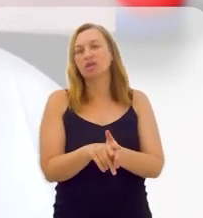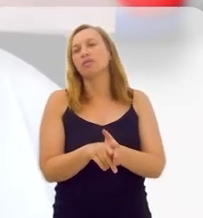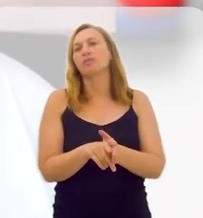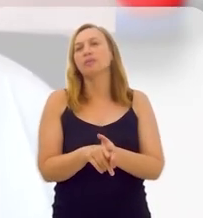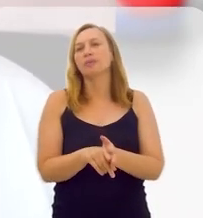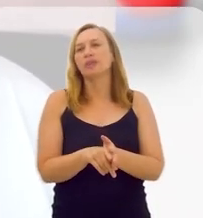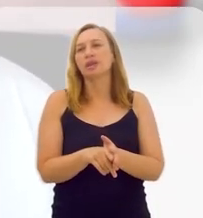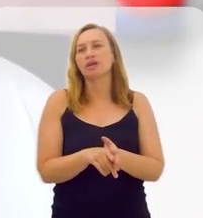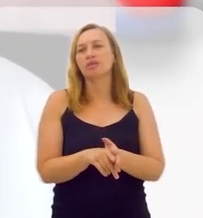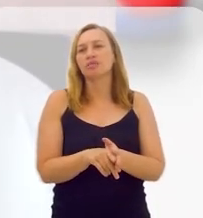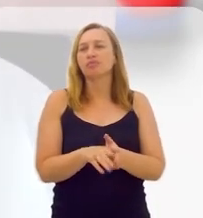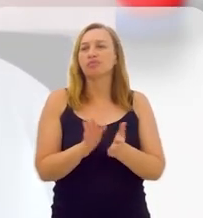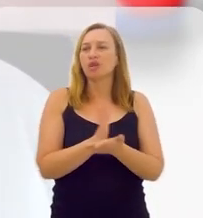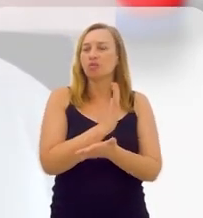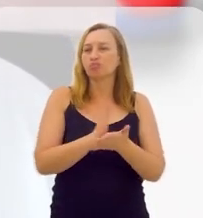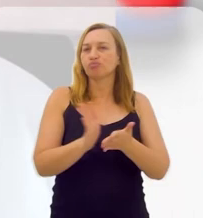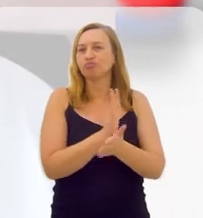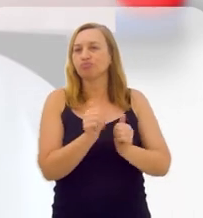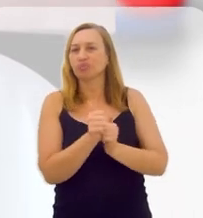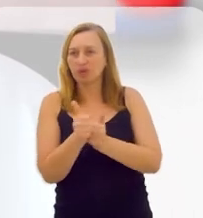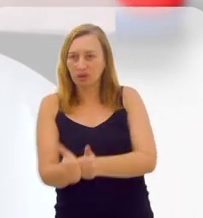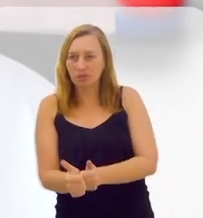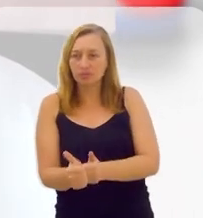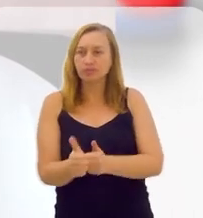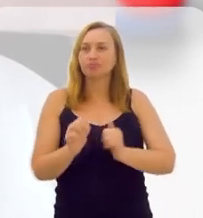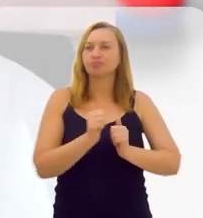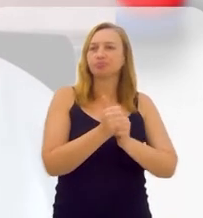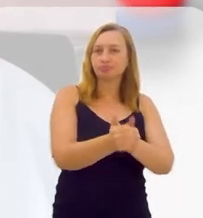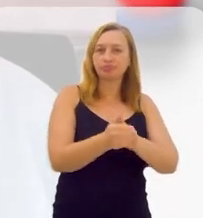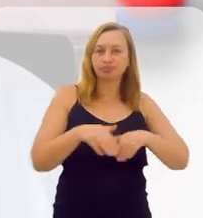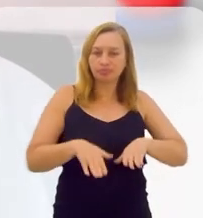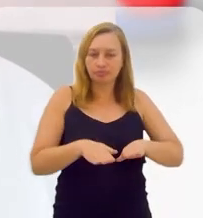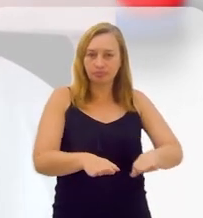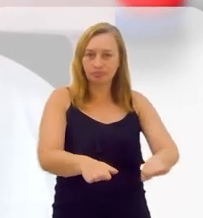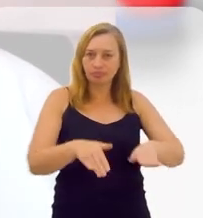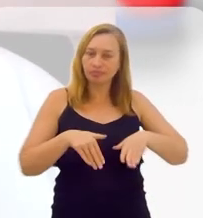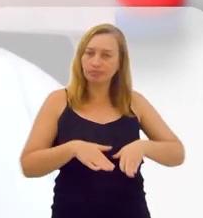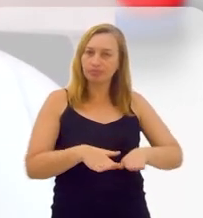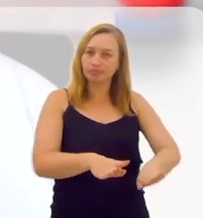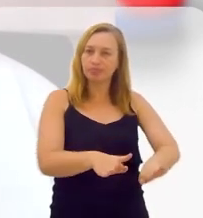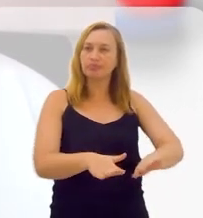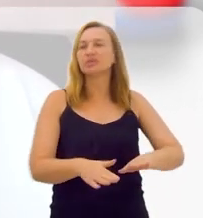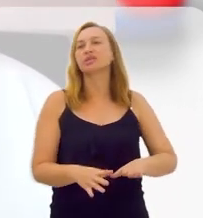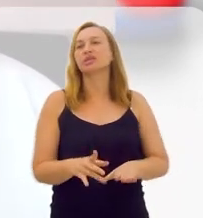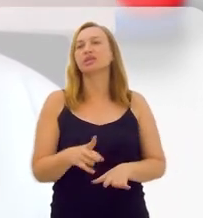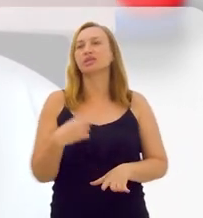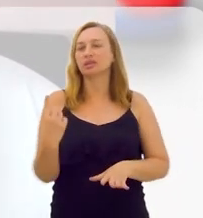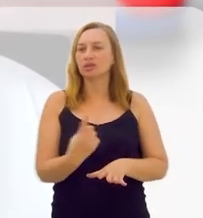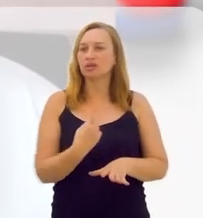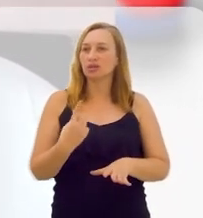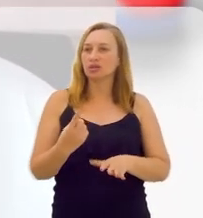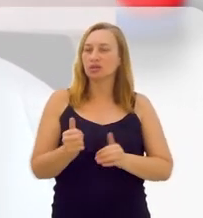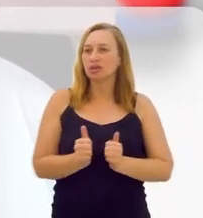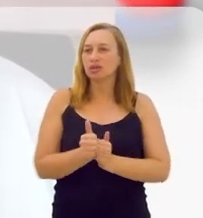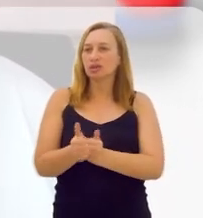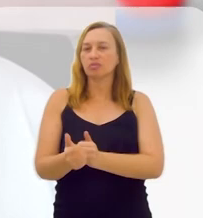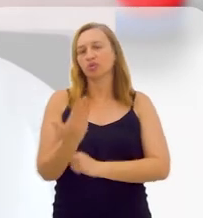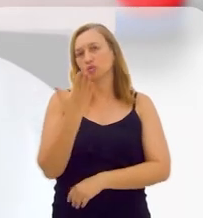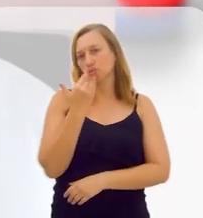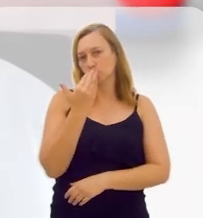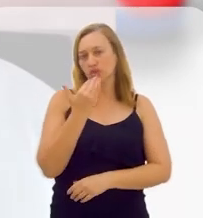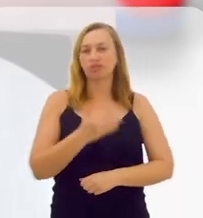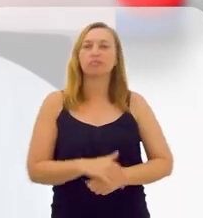parte. São alguns segmentos, tem os segmentos de costura, e nós estamos no segmento